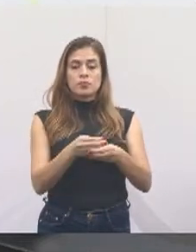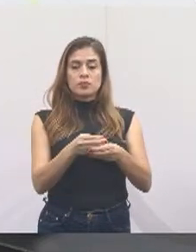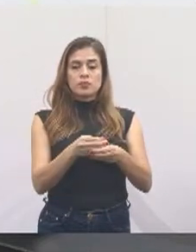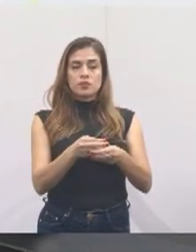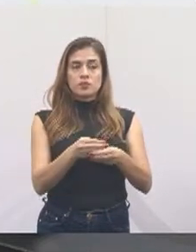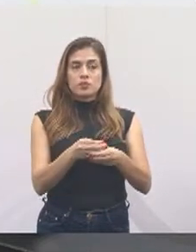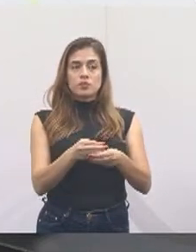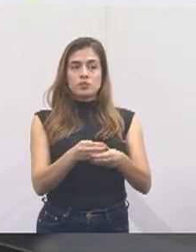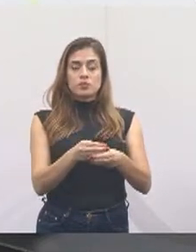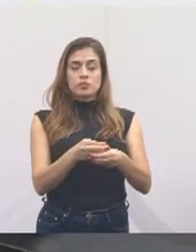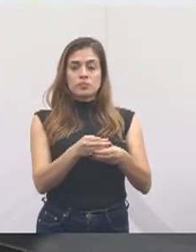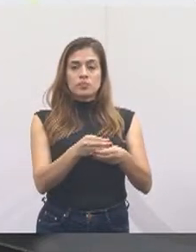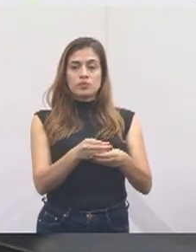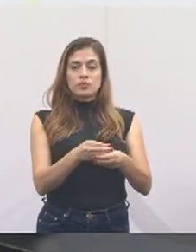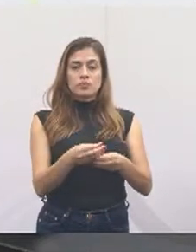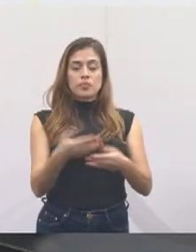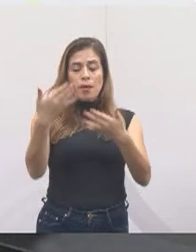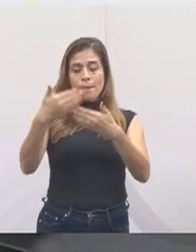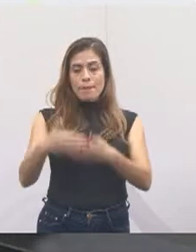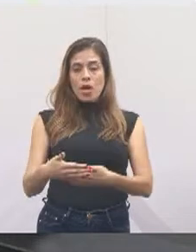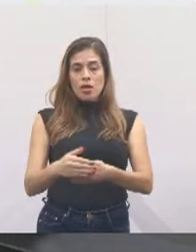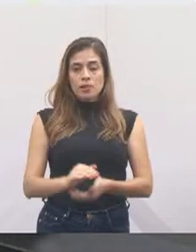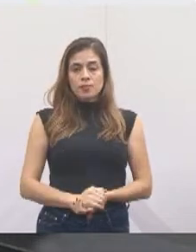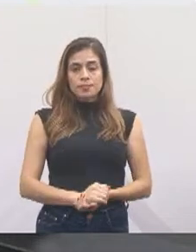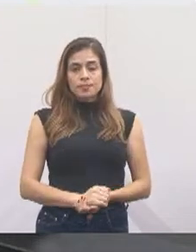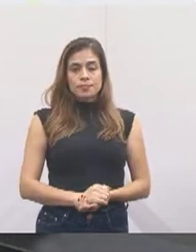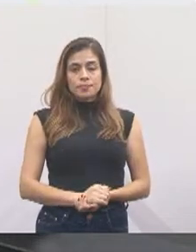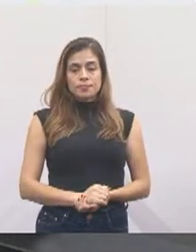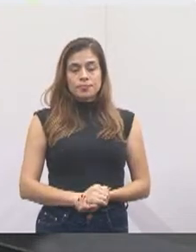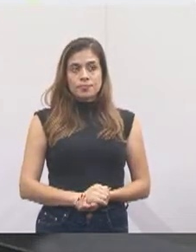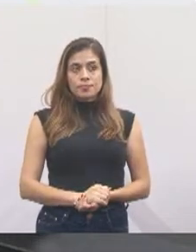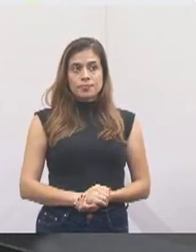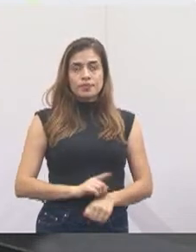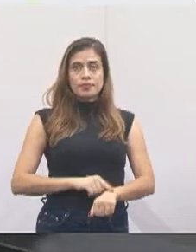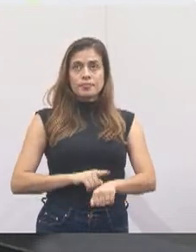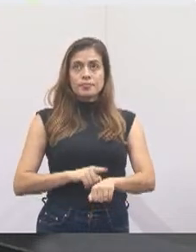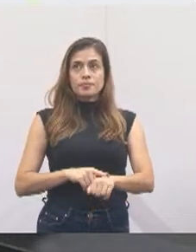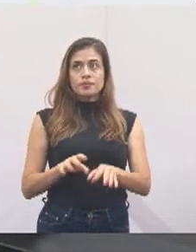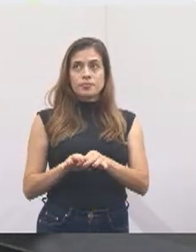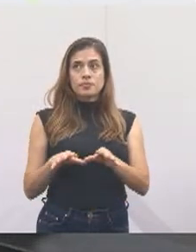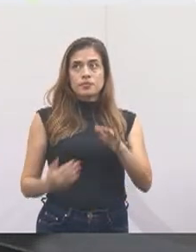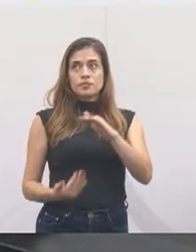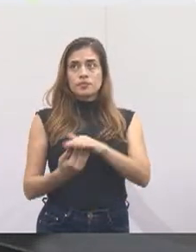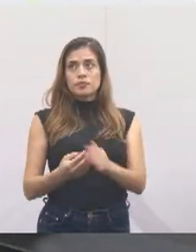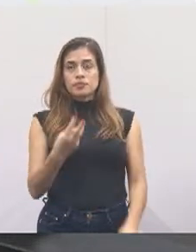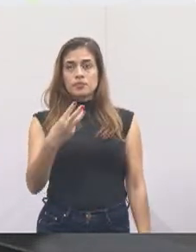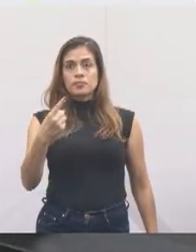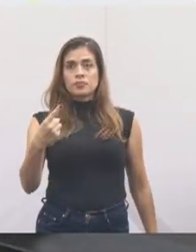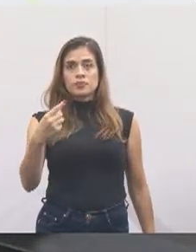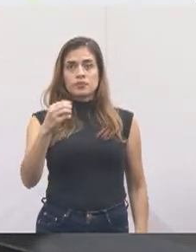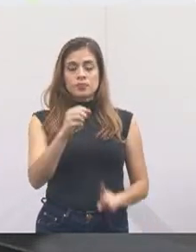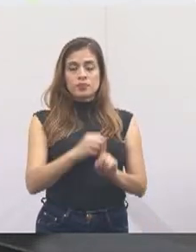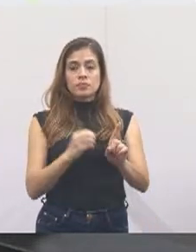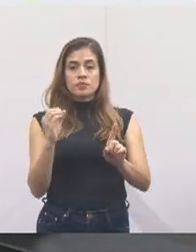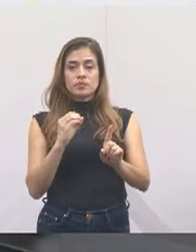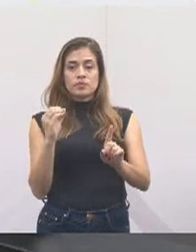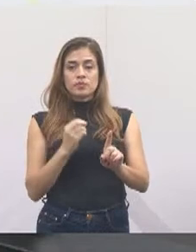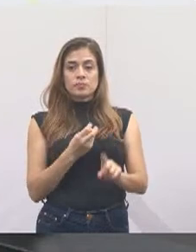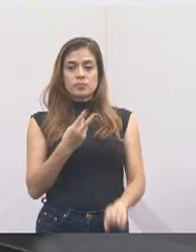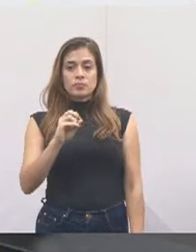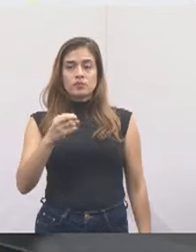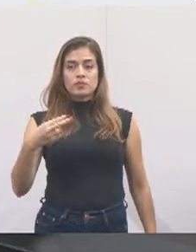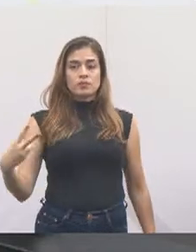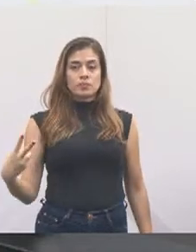como probatórios a previsão de entrega até o dia 31 de outubro de 2022 3.1